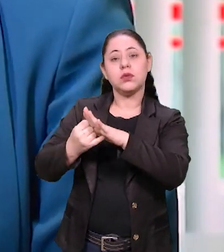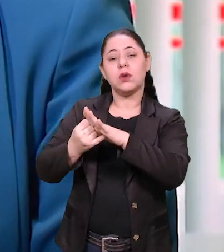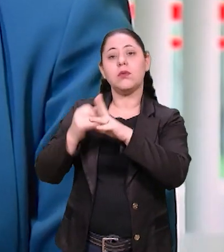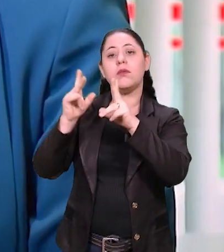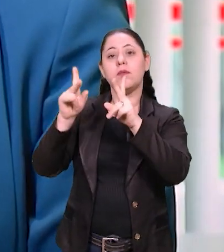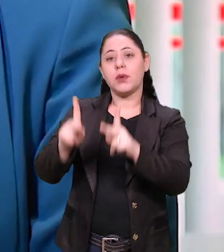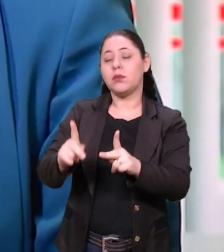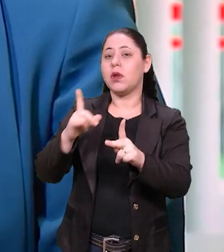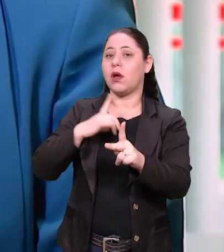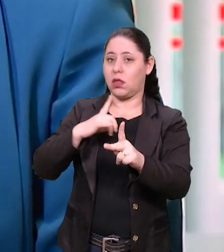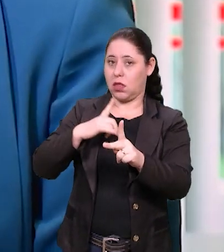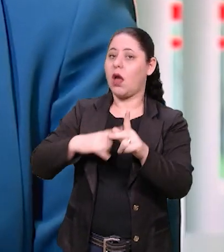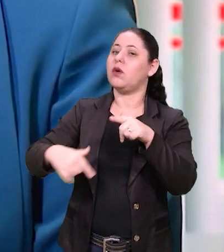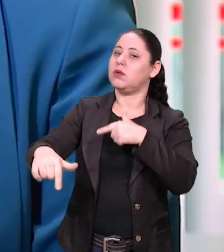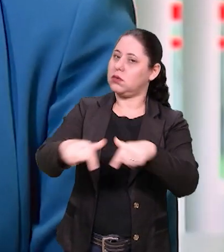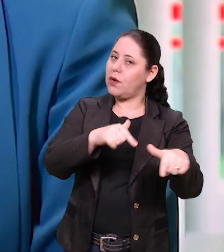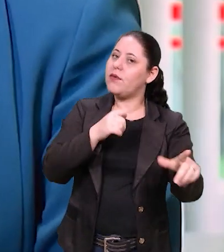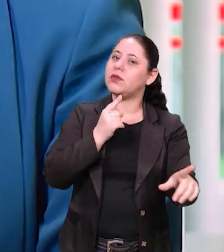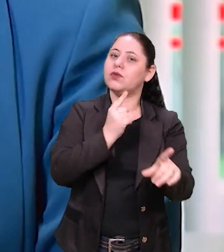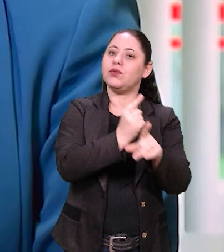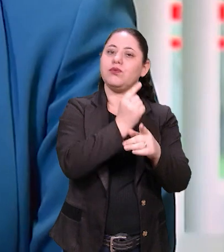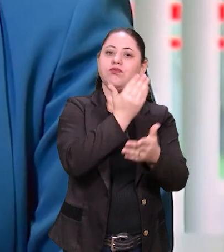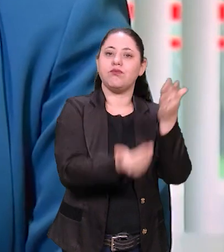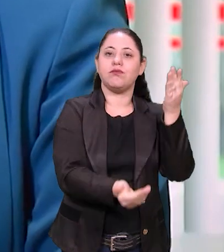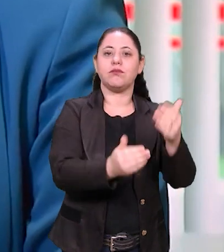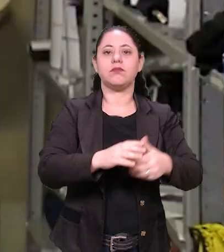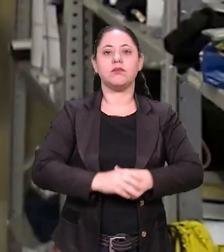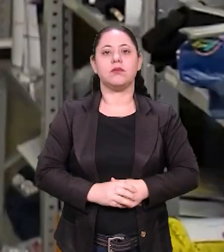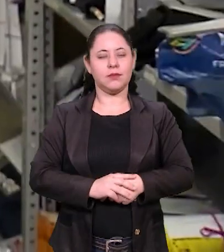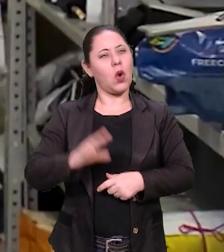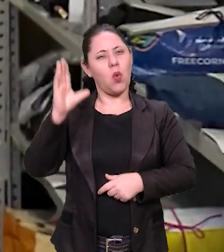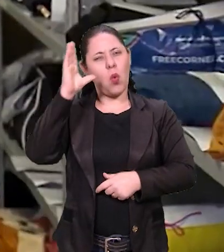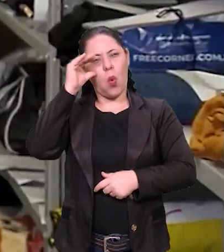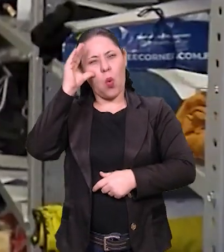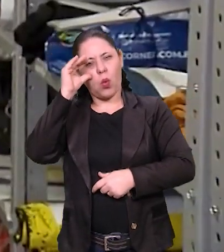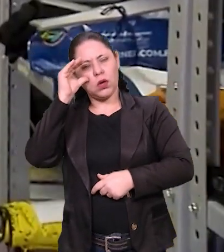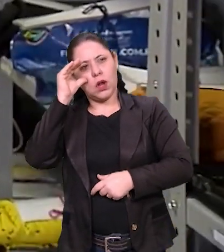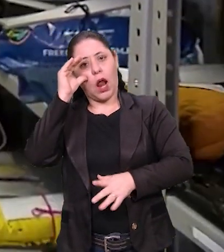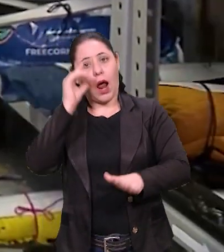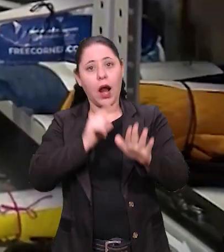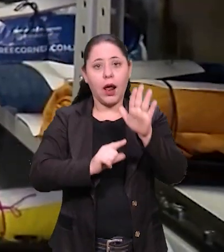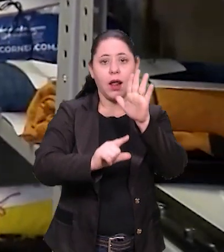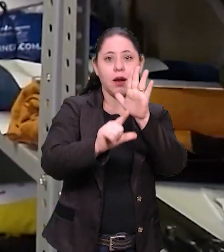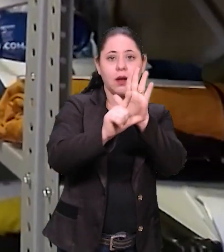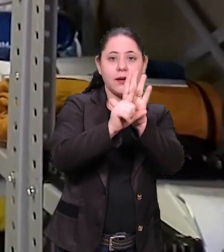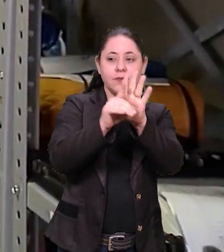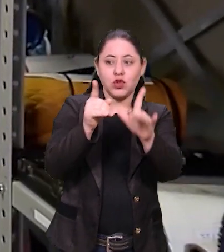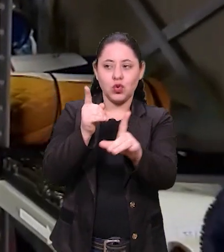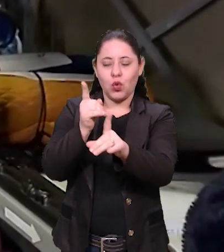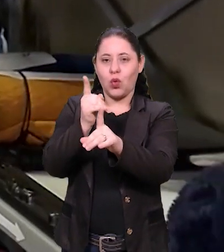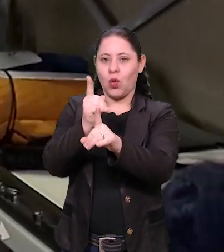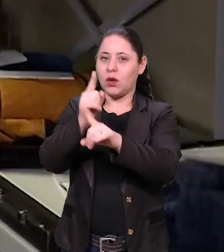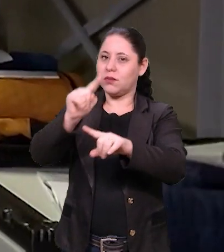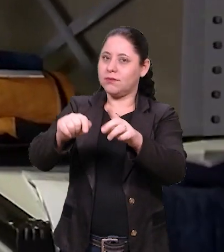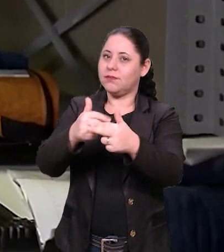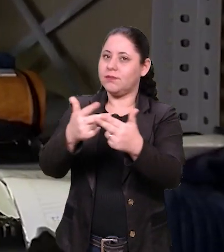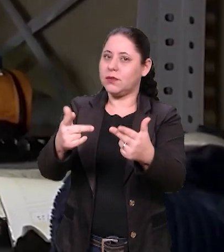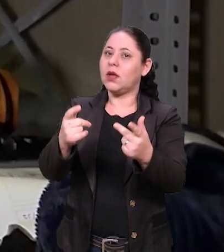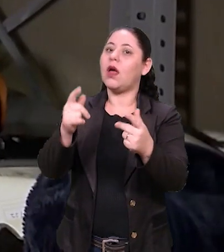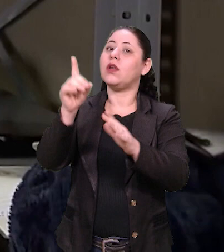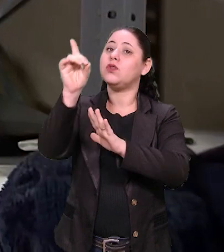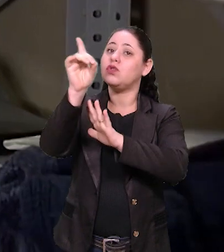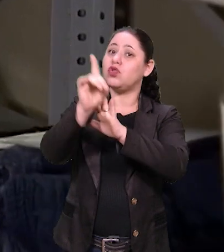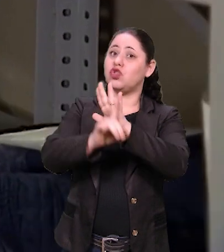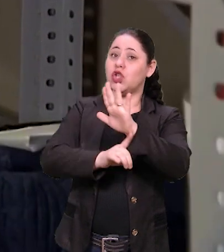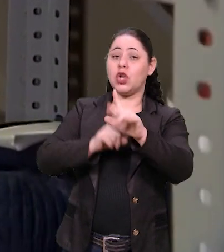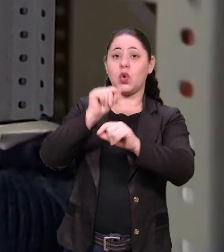instituição pública que tenha esse serviço de achados e perdidos. E uma curiosidade, pela lei, quem encontra um objeto perdido